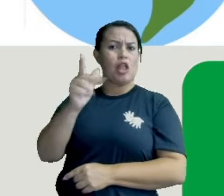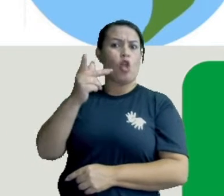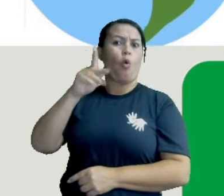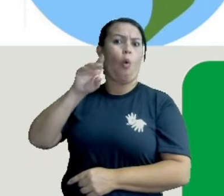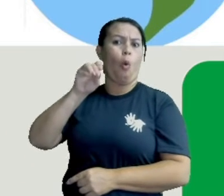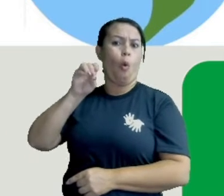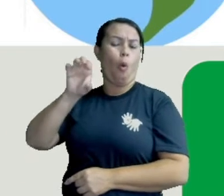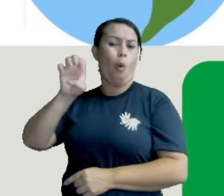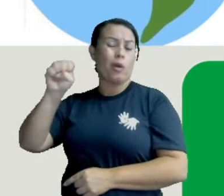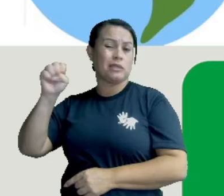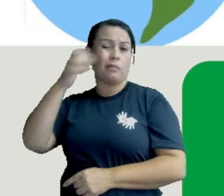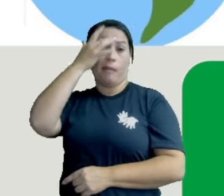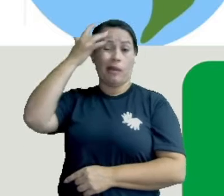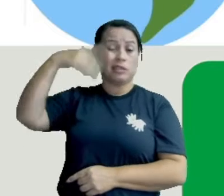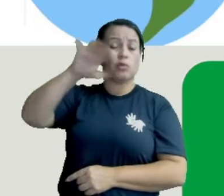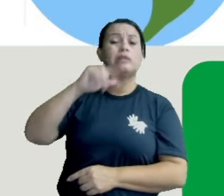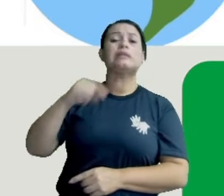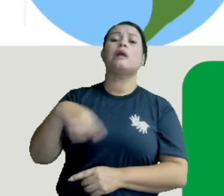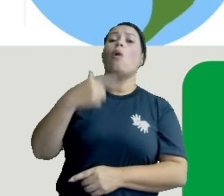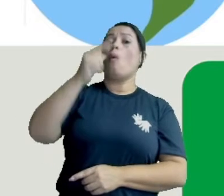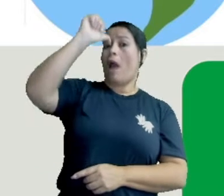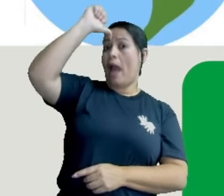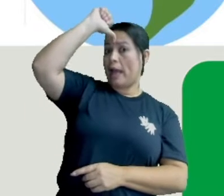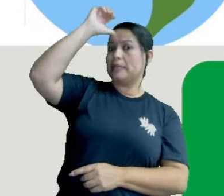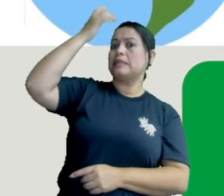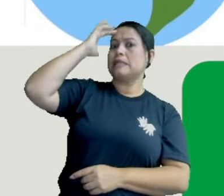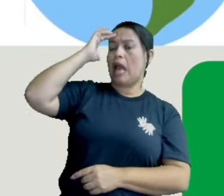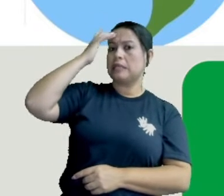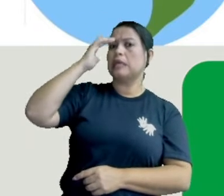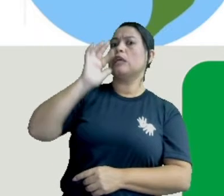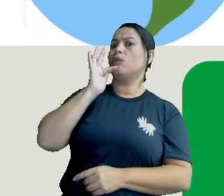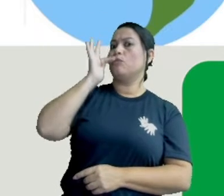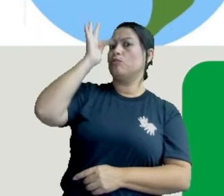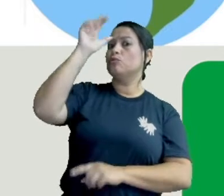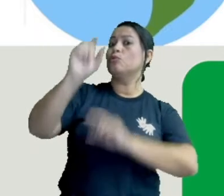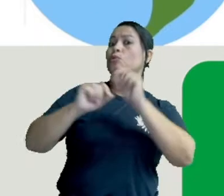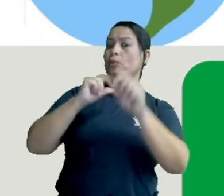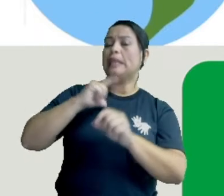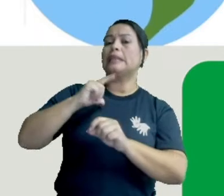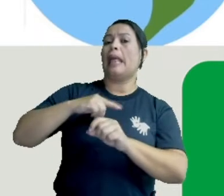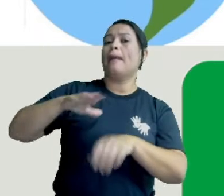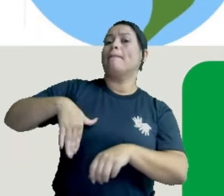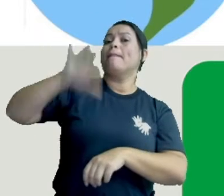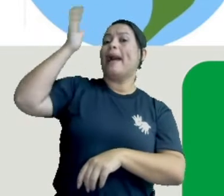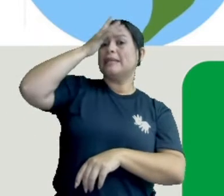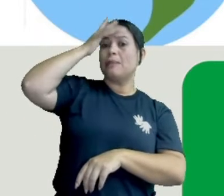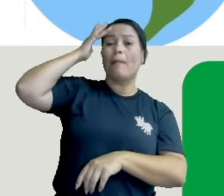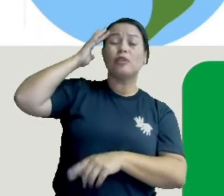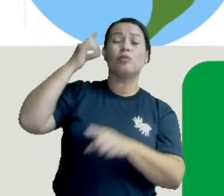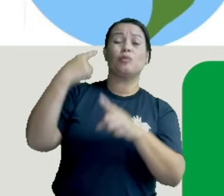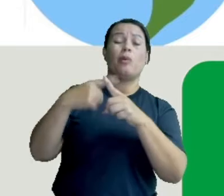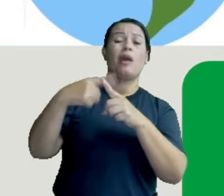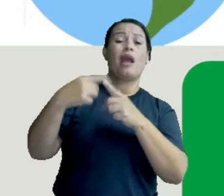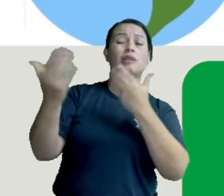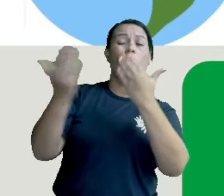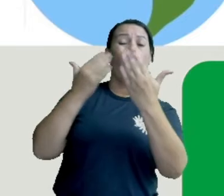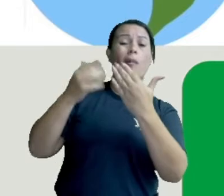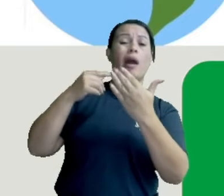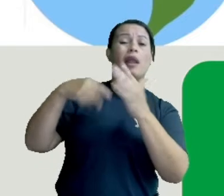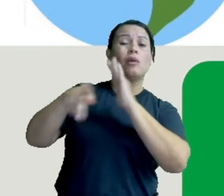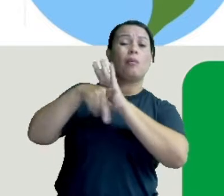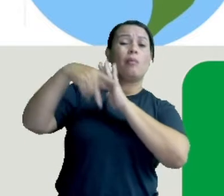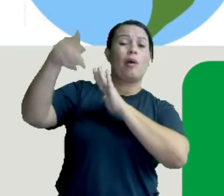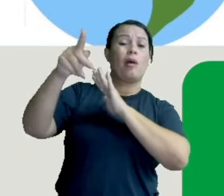em algumas décadas a Índia vai se tornar o país mais populoso do mundo, uma vez que, comparando as taxas de natalidade e de crescimento